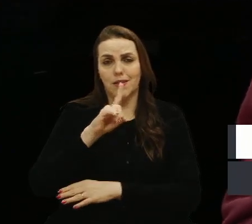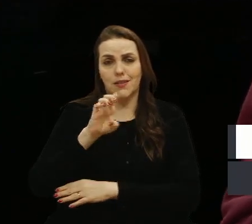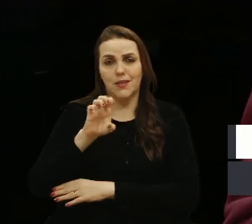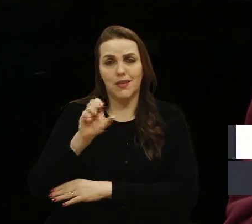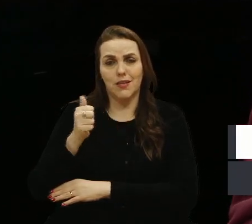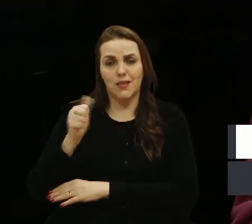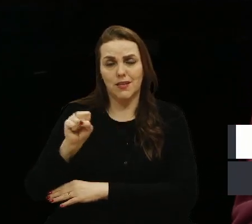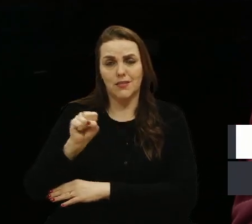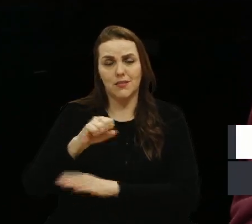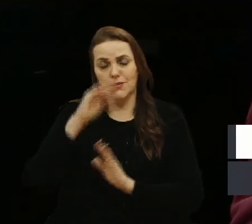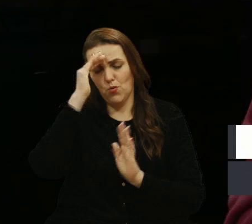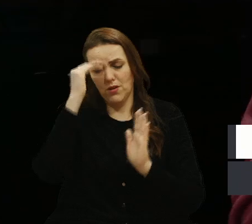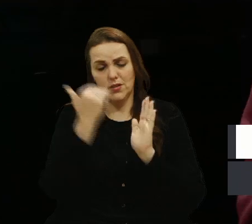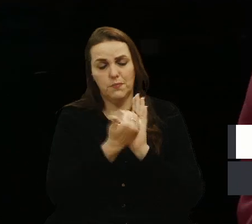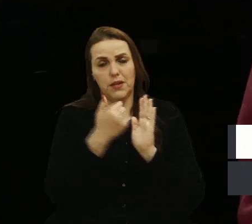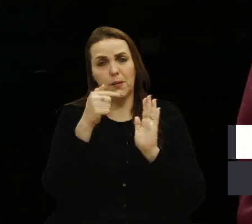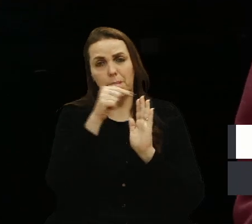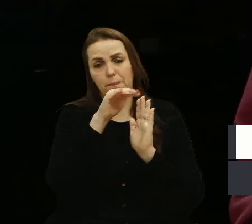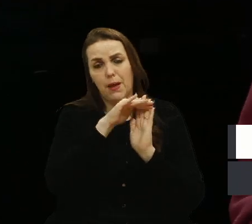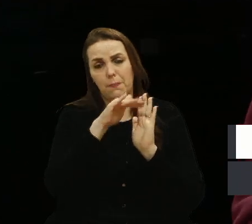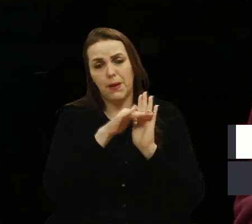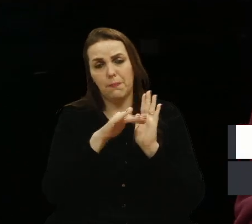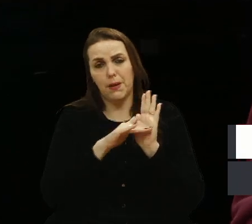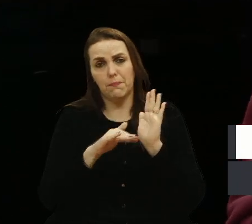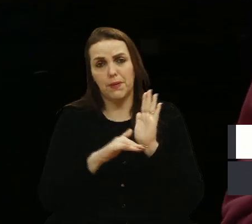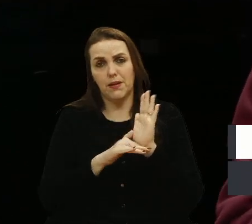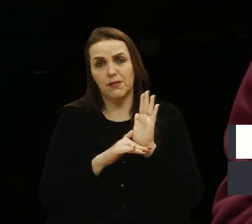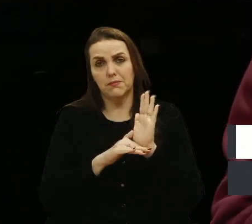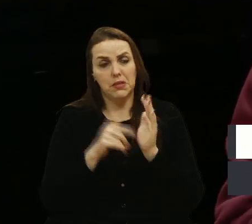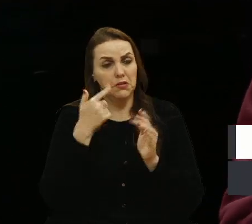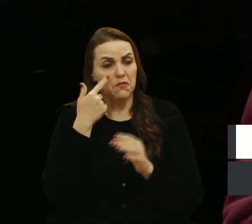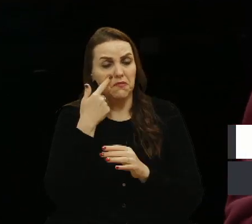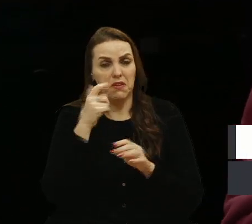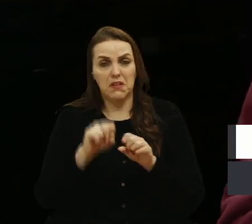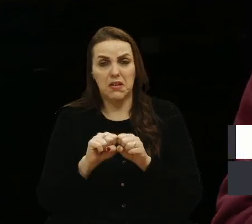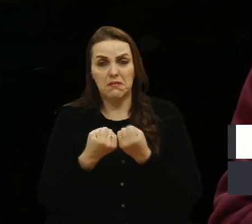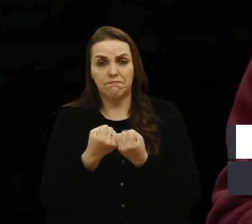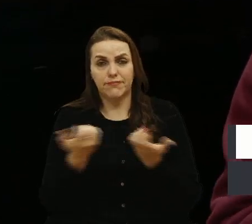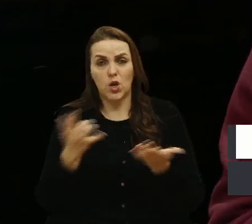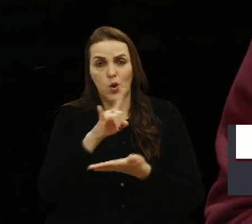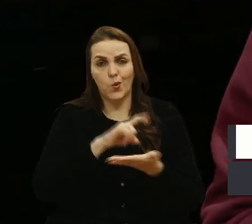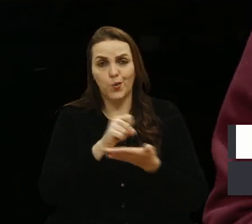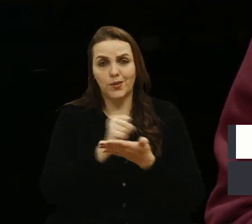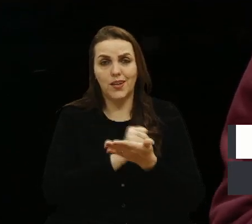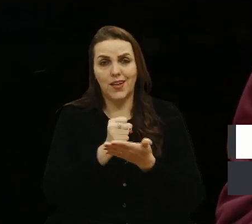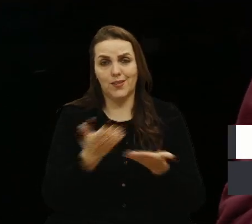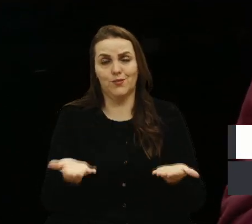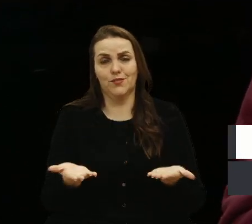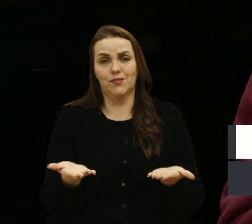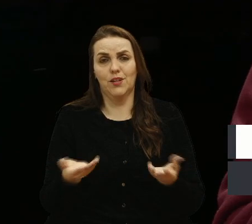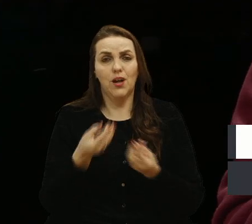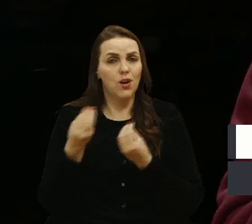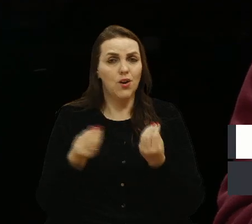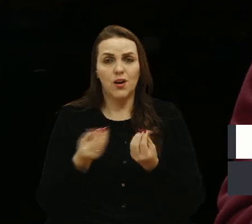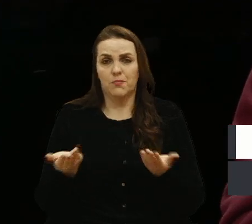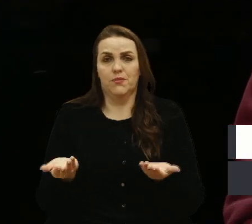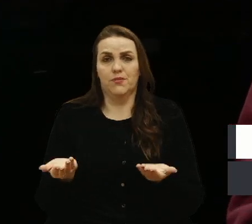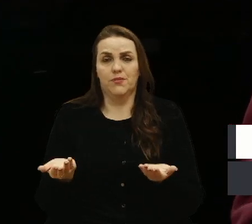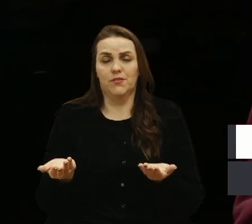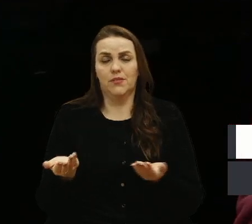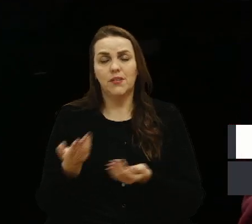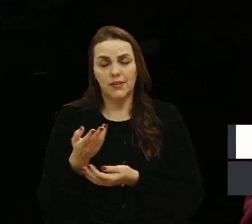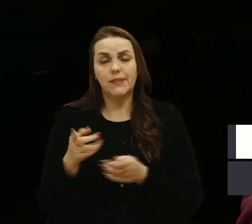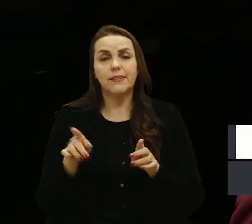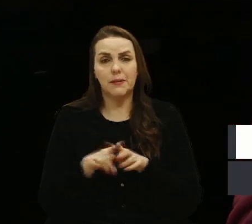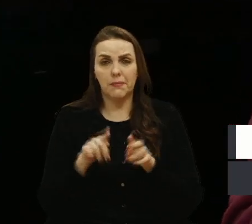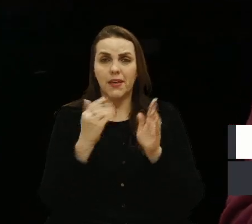fala de que seria rompido o contrato, a gente não vê perspectiva de rompimento do contrato, né? Em relação ao IDEAS. E, além